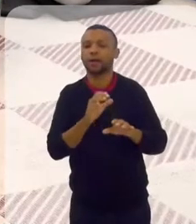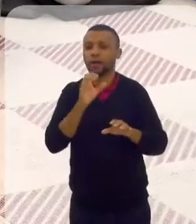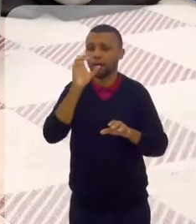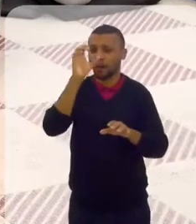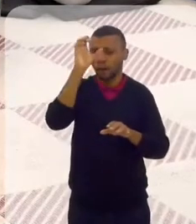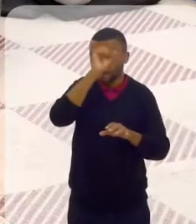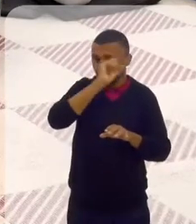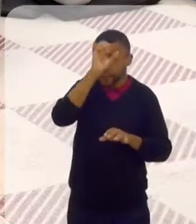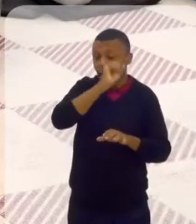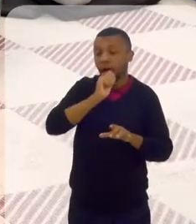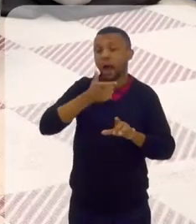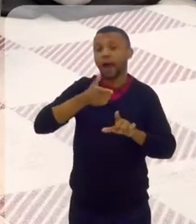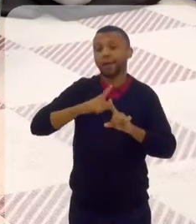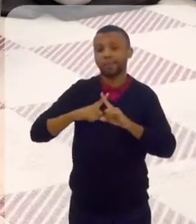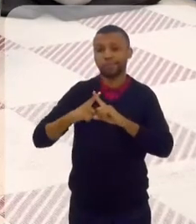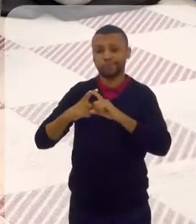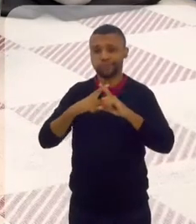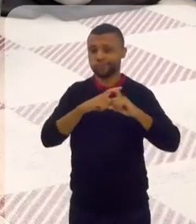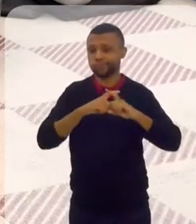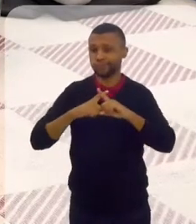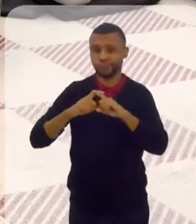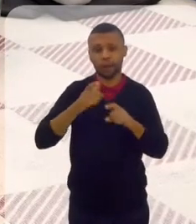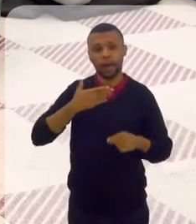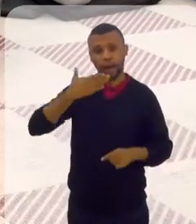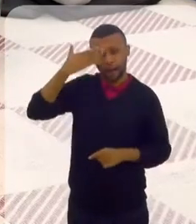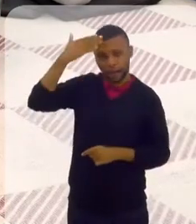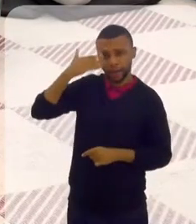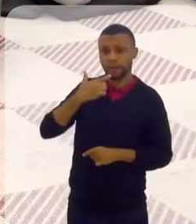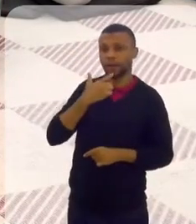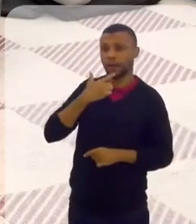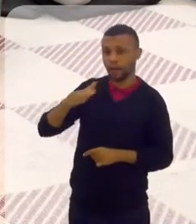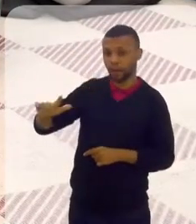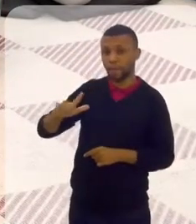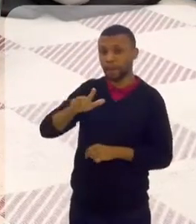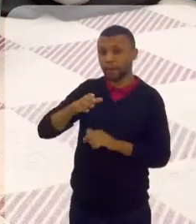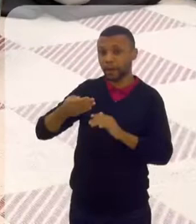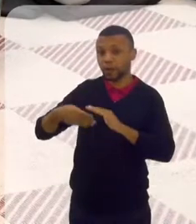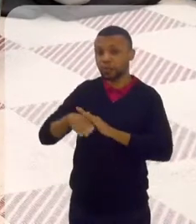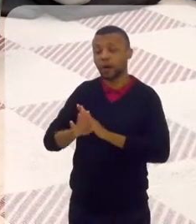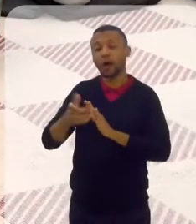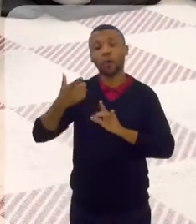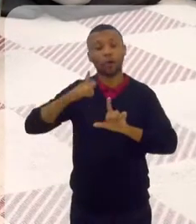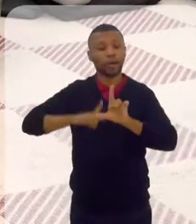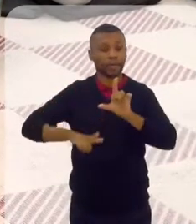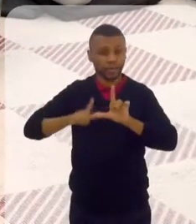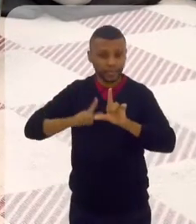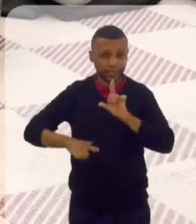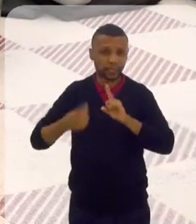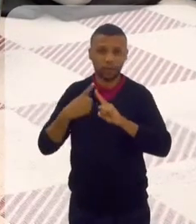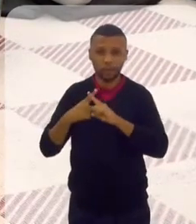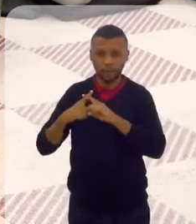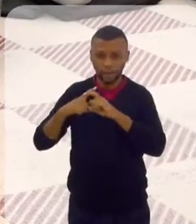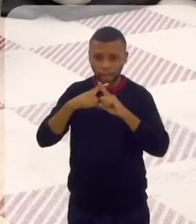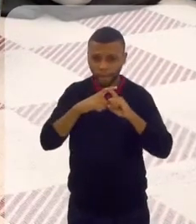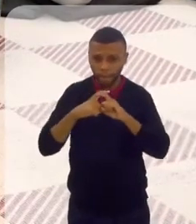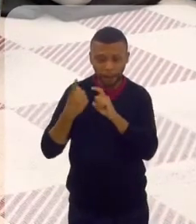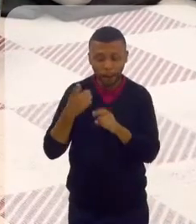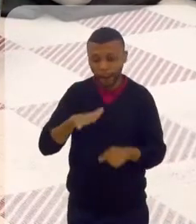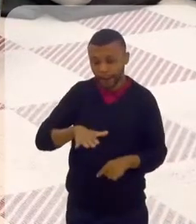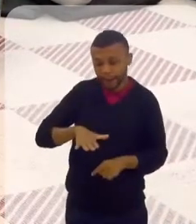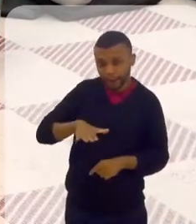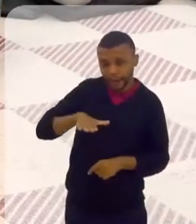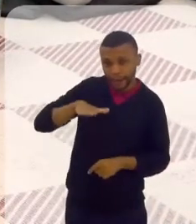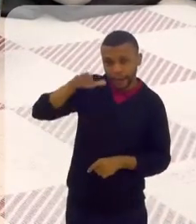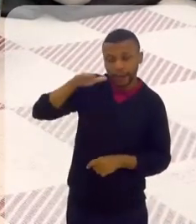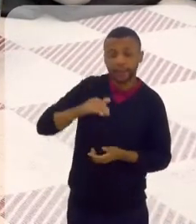alfabeto árabe, para que ele venha se acostumar com essas letras, e por aí vai, quanto mais cresce, vai levar um